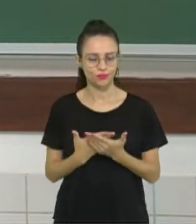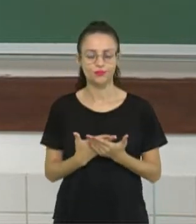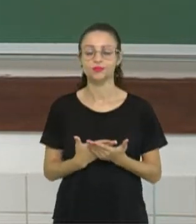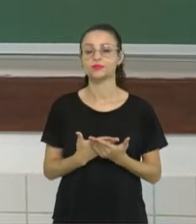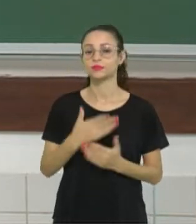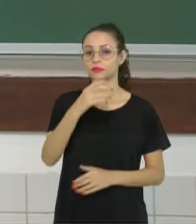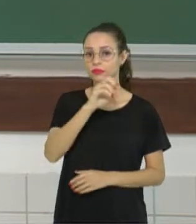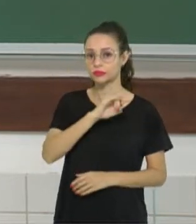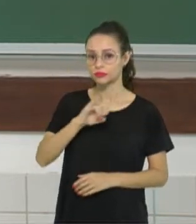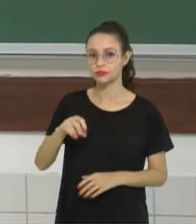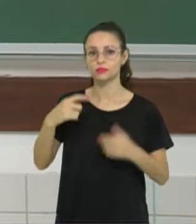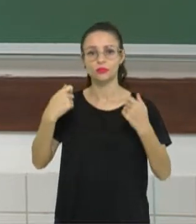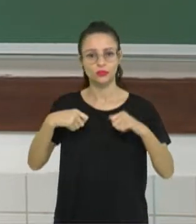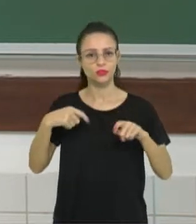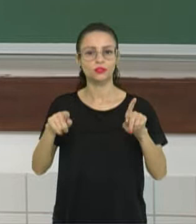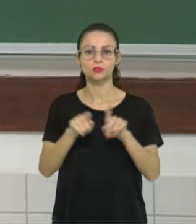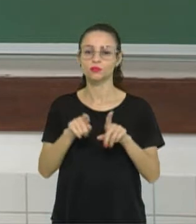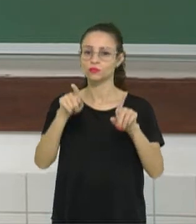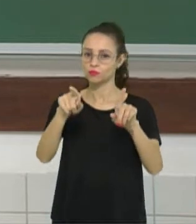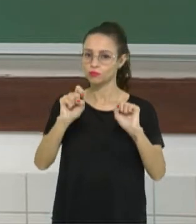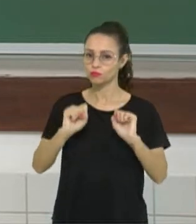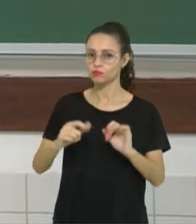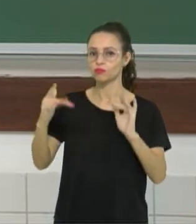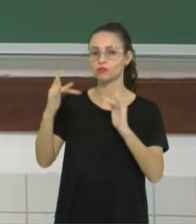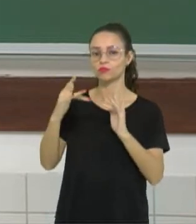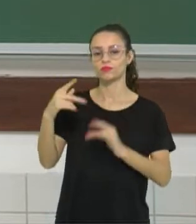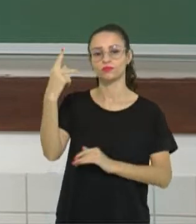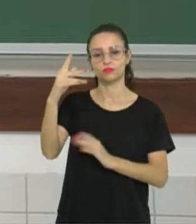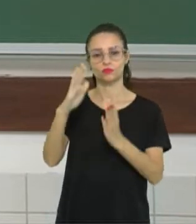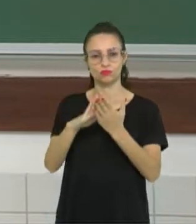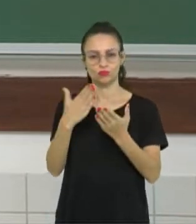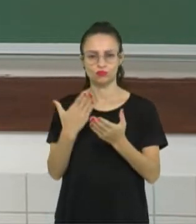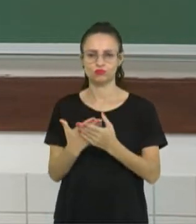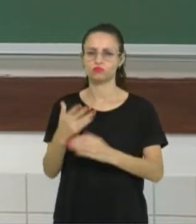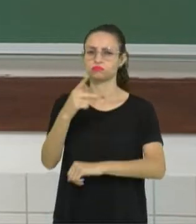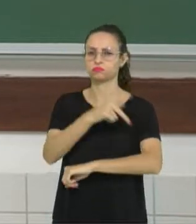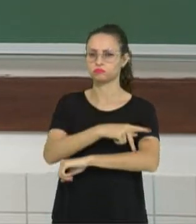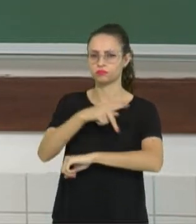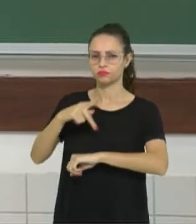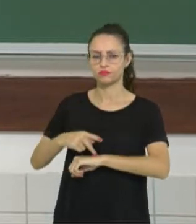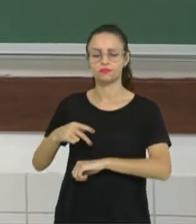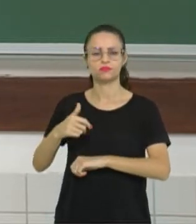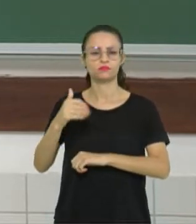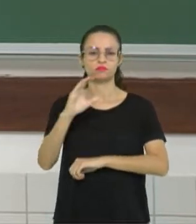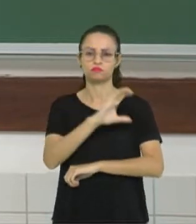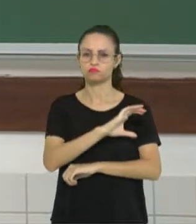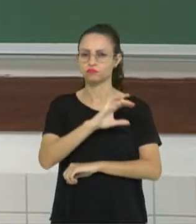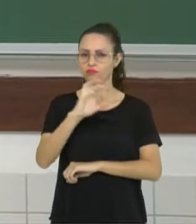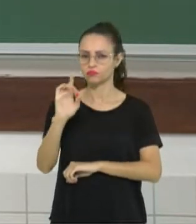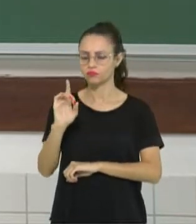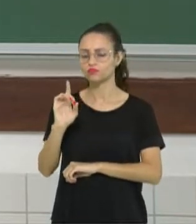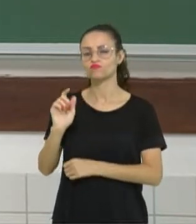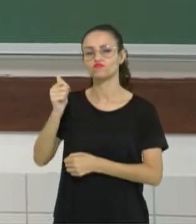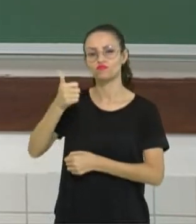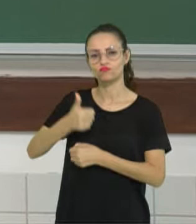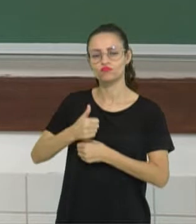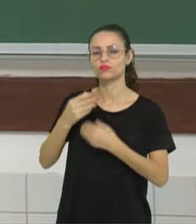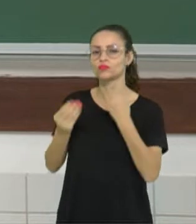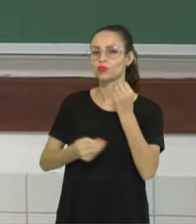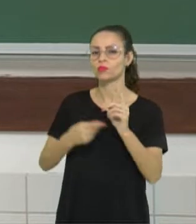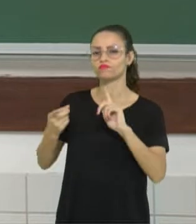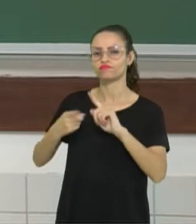se necessário for, entre em contato com a escola, através da equipe pedagógica, direção, coordenação, para que vocês possam retirar esse